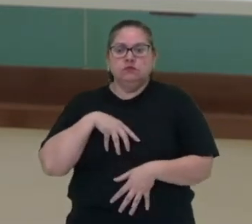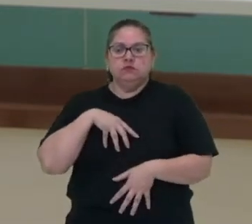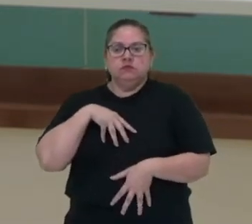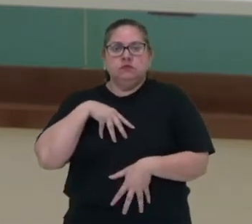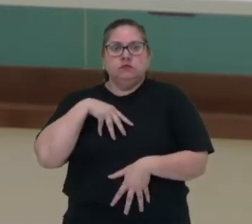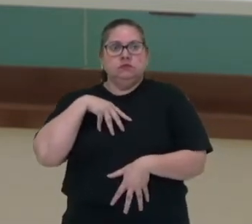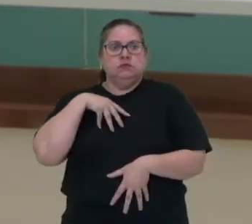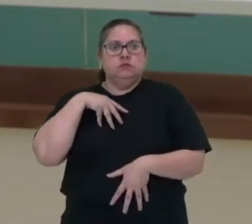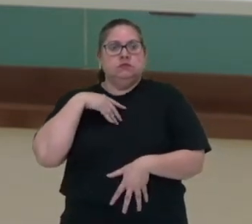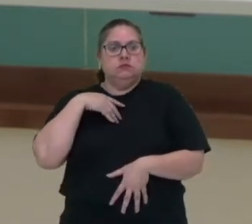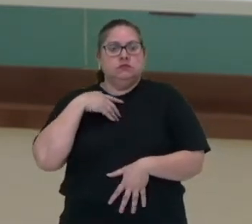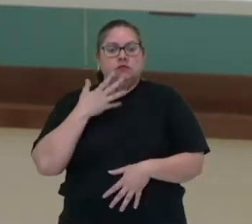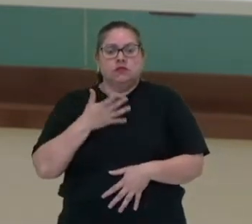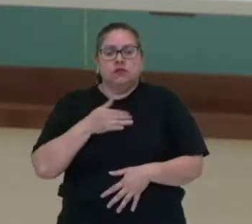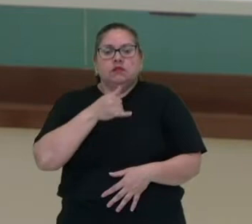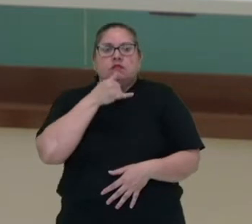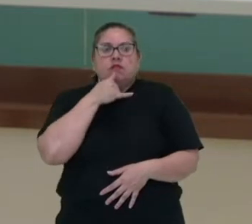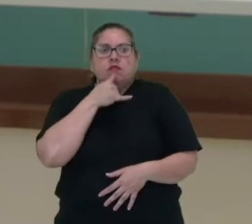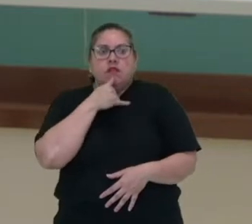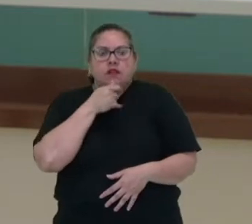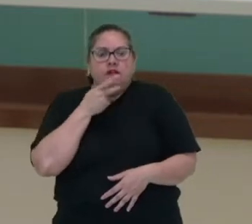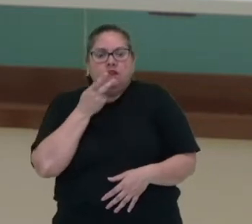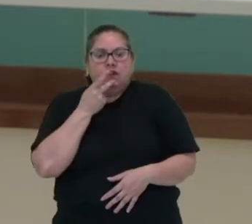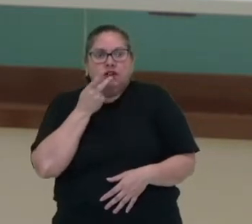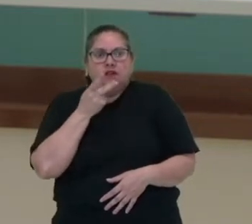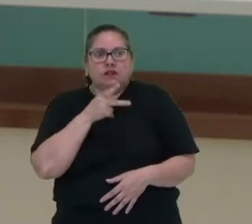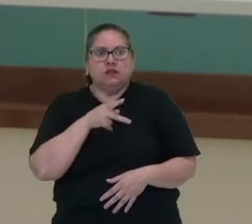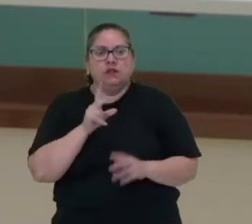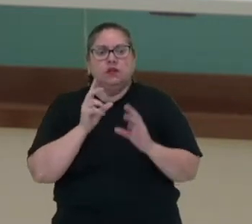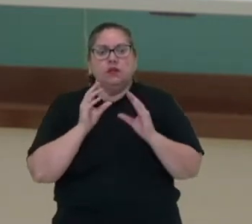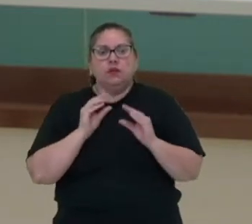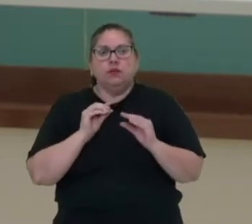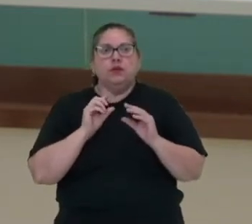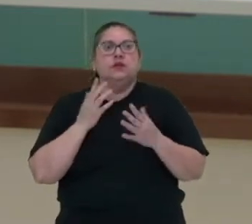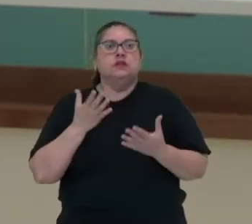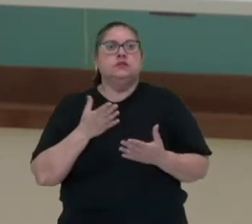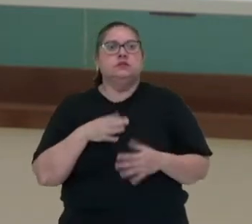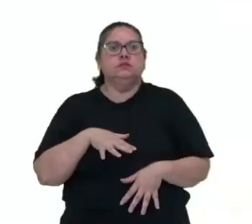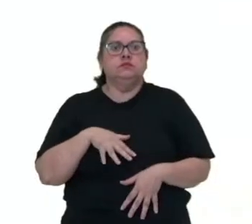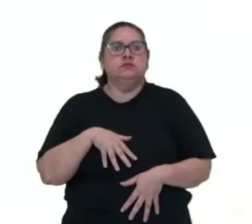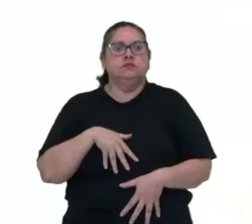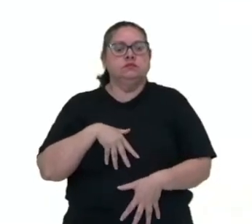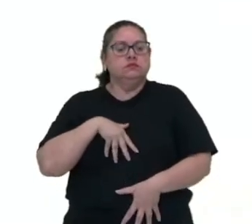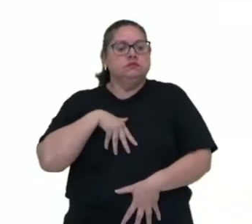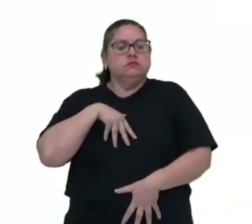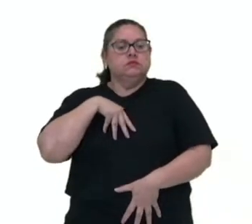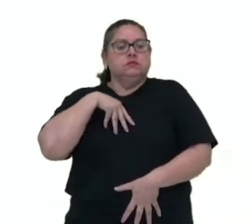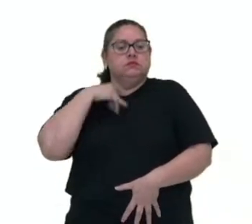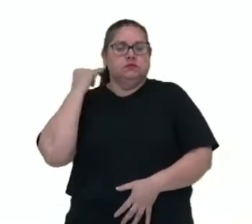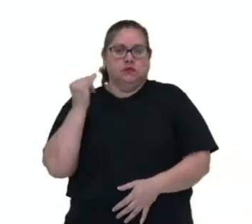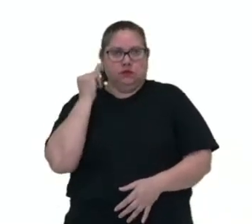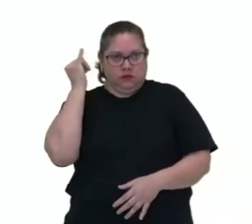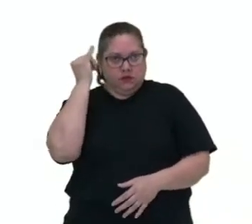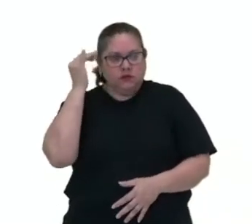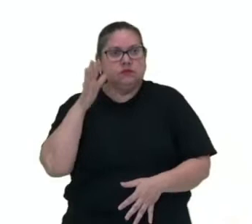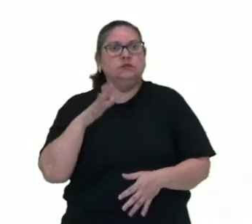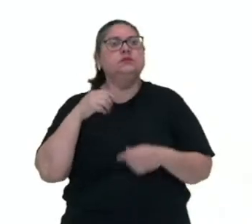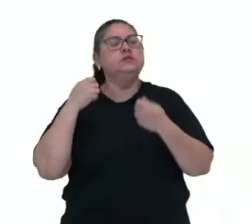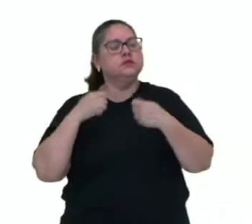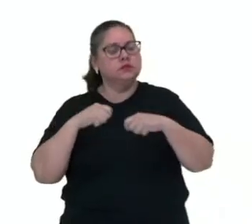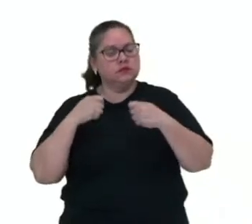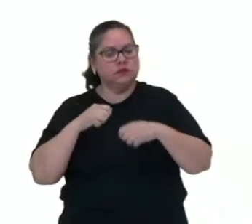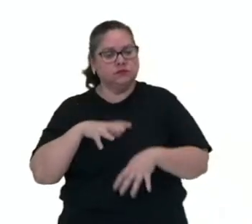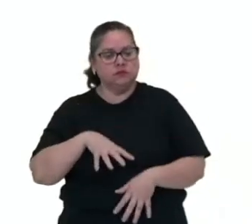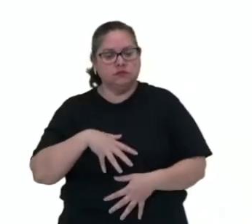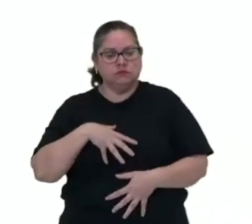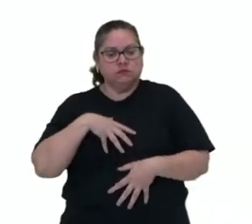Respiração. Olha, eu já dando exemplo aqui. Falei, falei e respirei só no finalzinho. A respiração é importante também. Precisamos